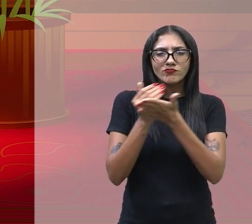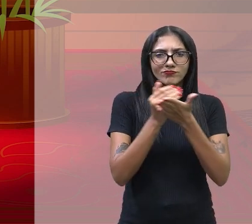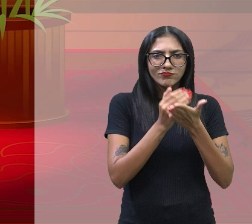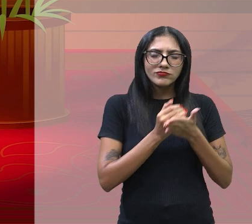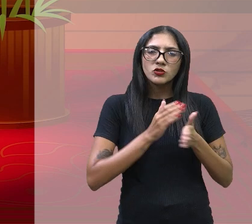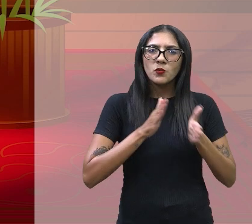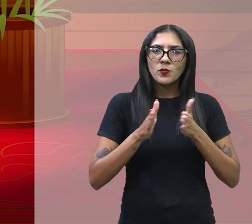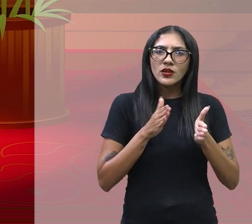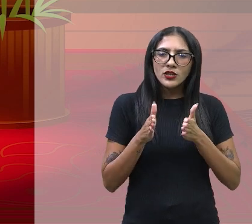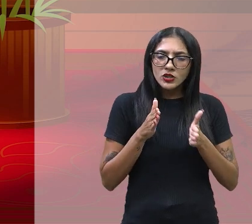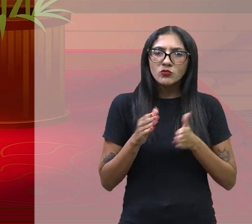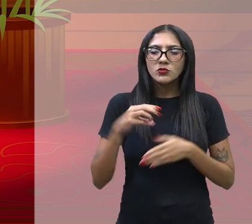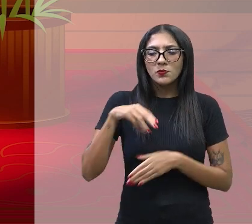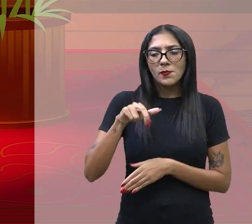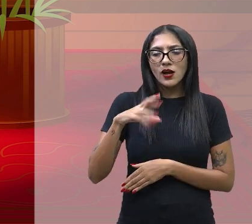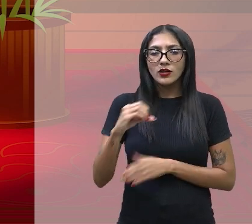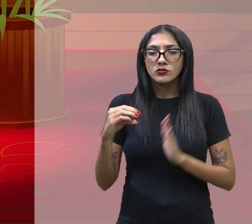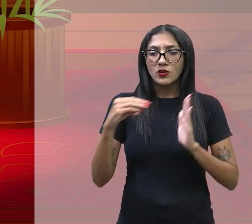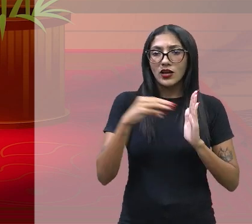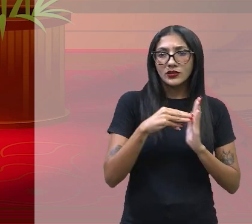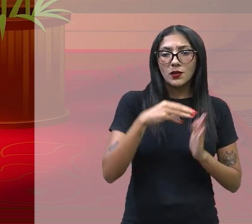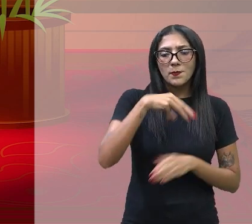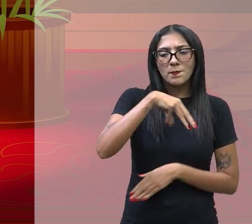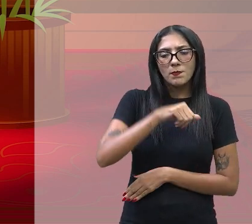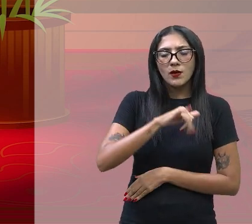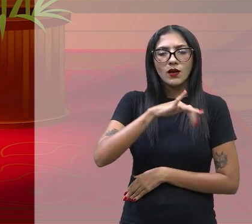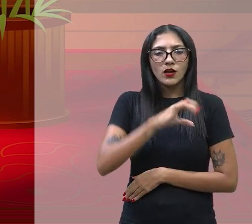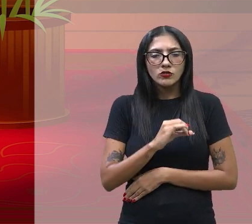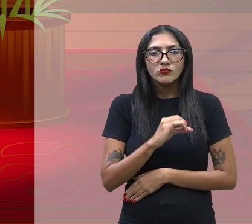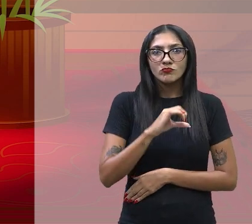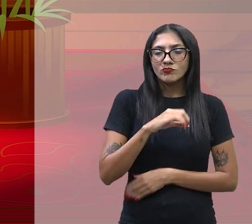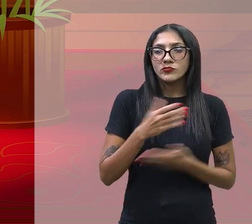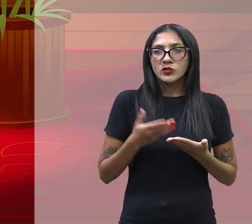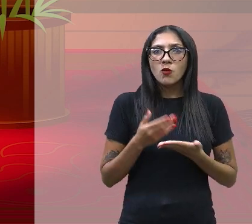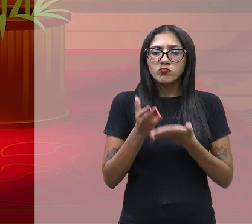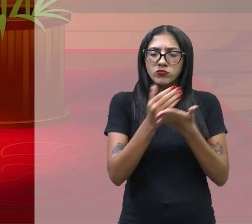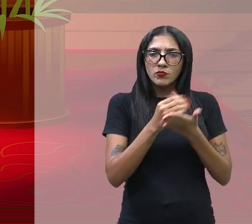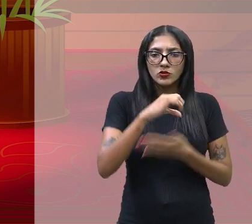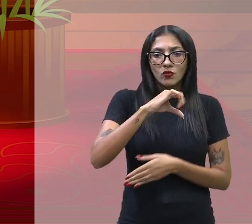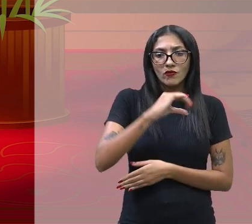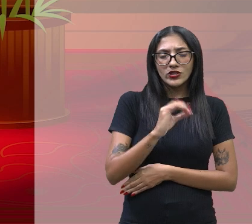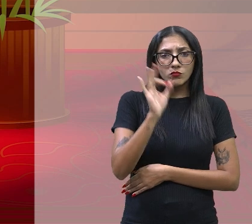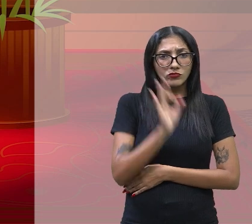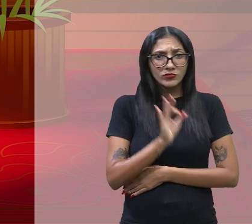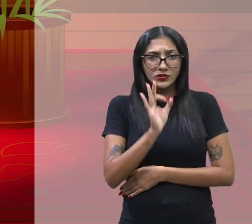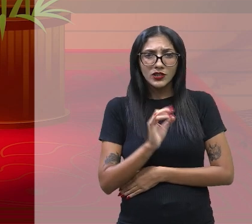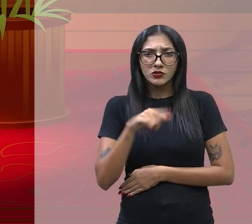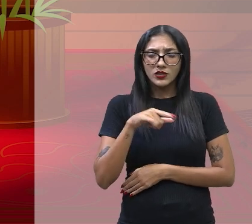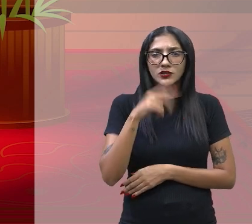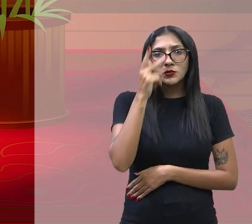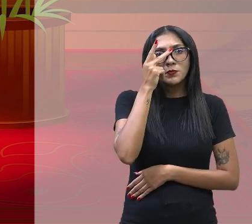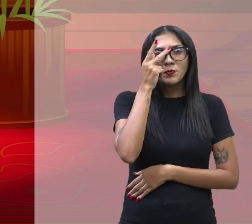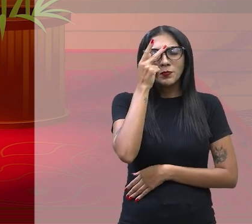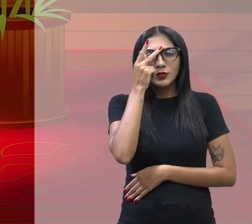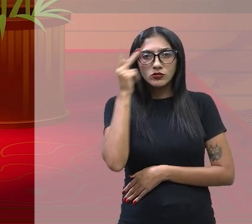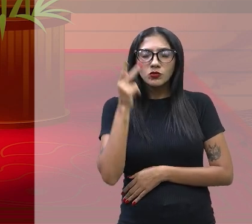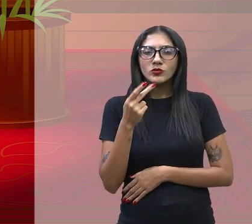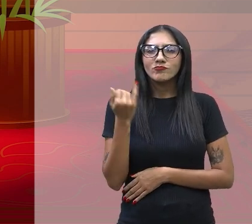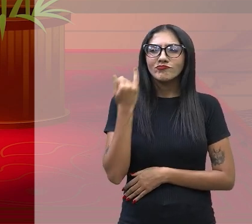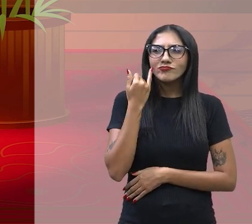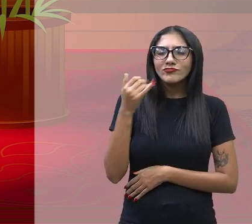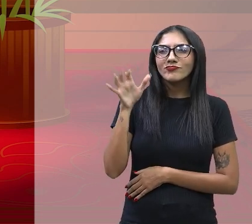de 2018 expõe que 90% dessas crianças e adolescentes ouvem as